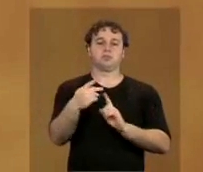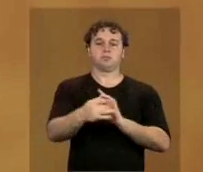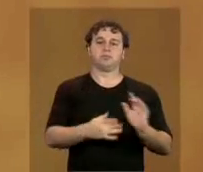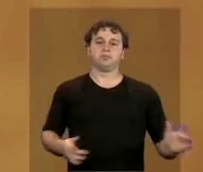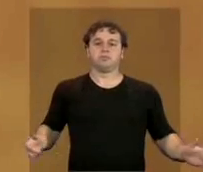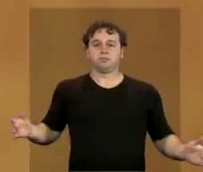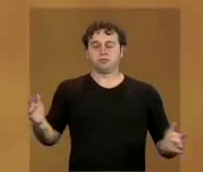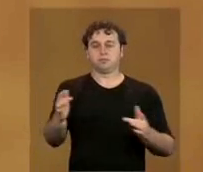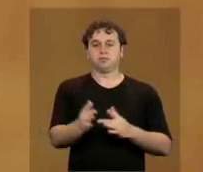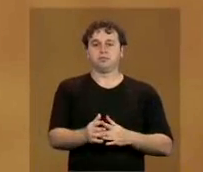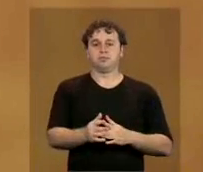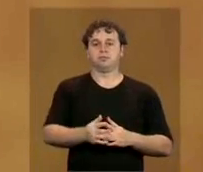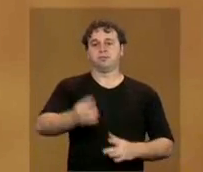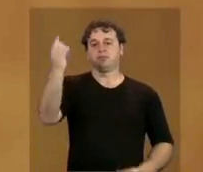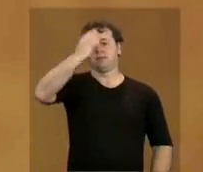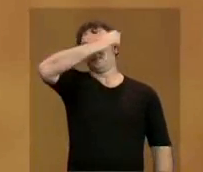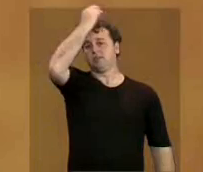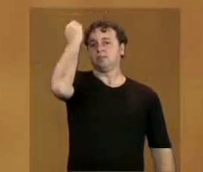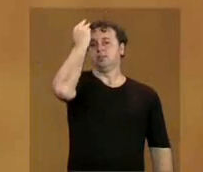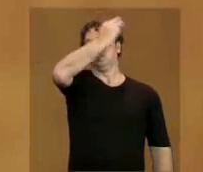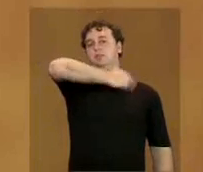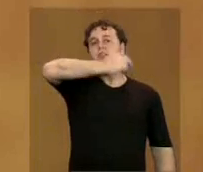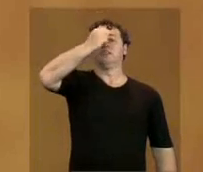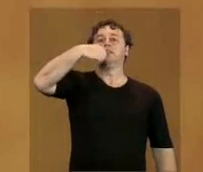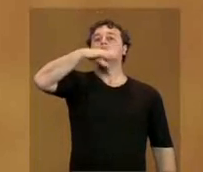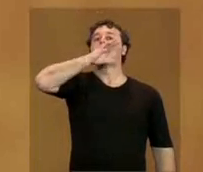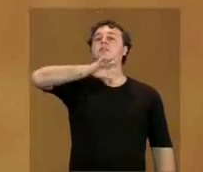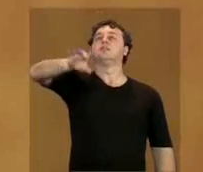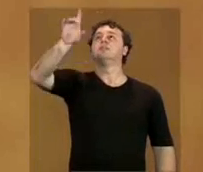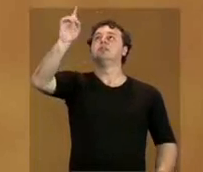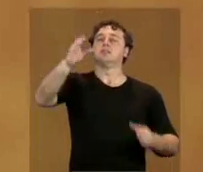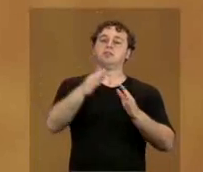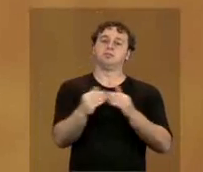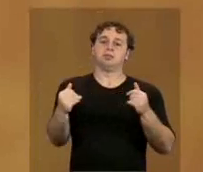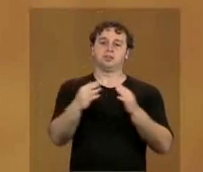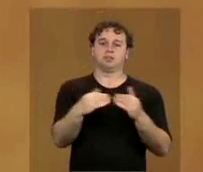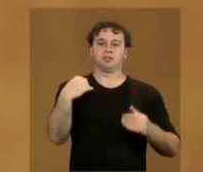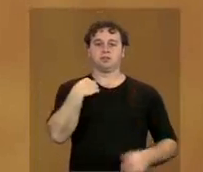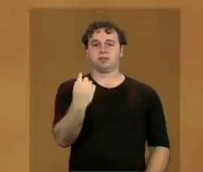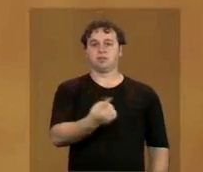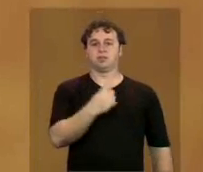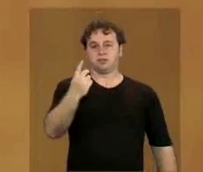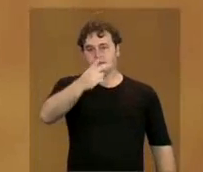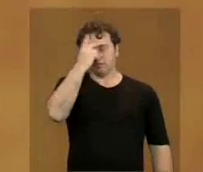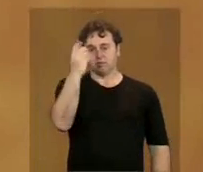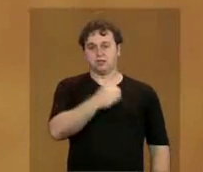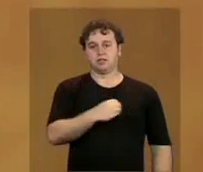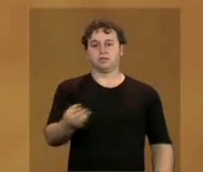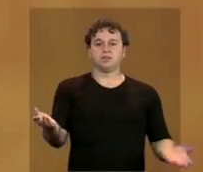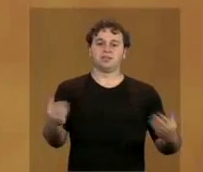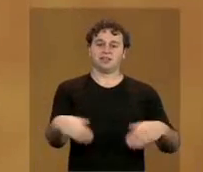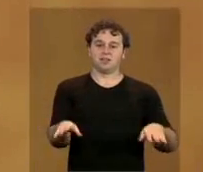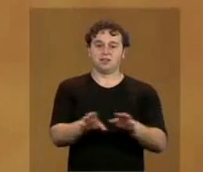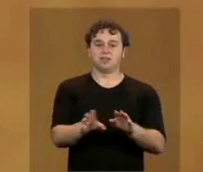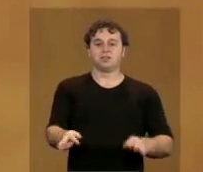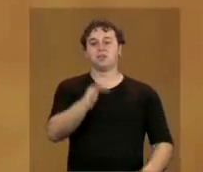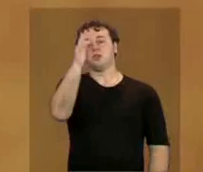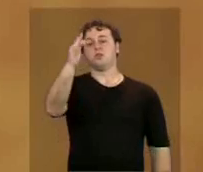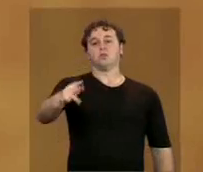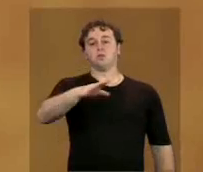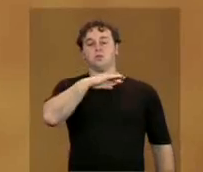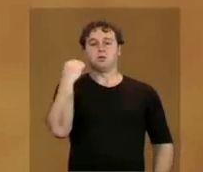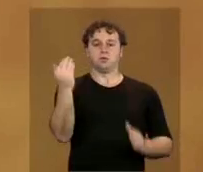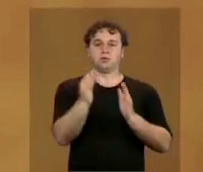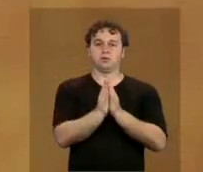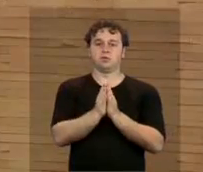entre as mulheres e bendito é o fruto do vosso ventre, Jesus. Santa Maria, Mãe de Deus, rogai por nós, pecadores, agora e na hora